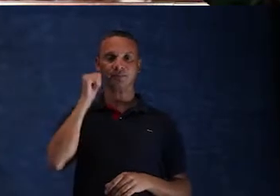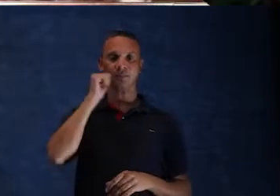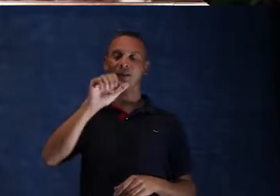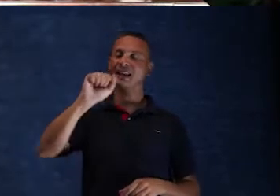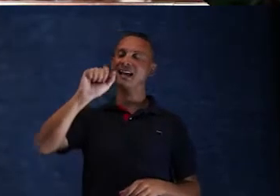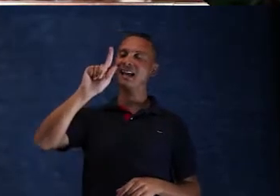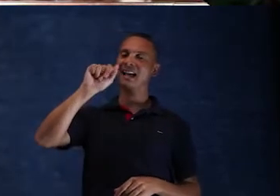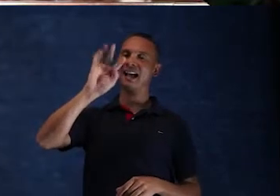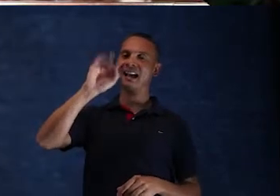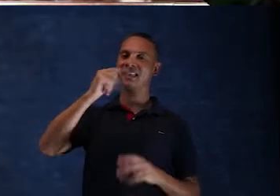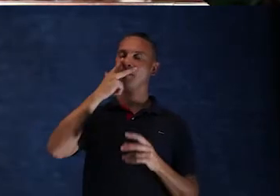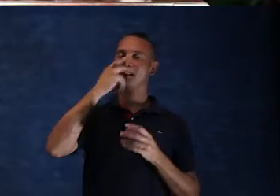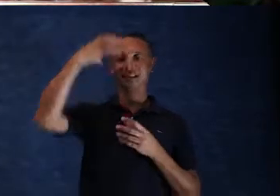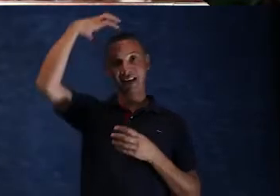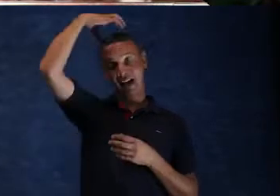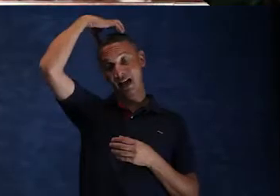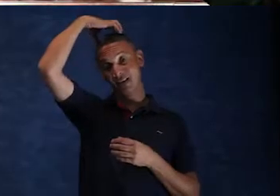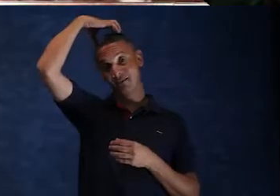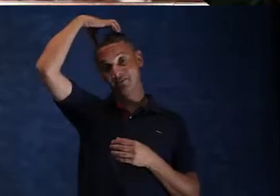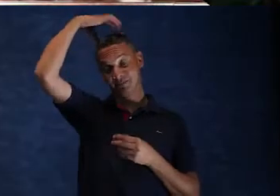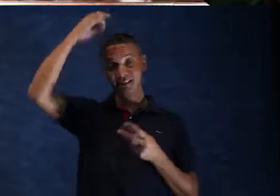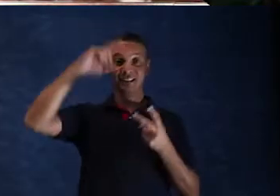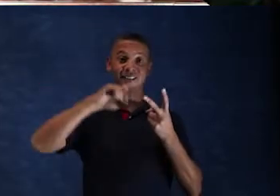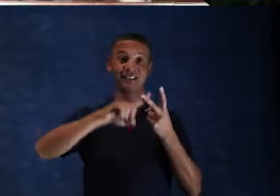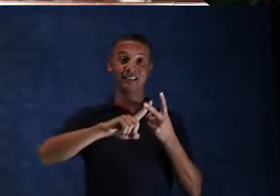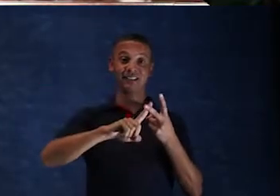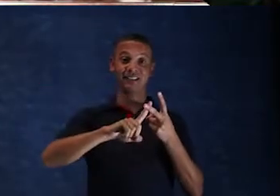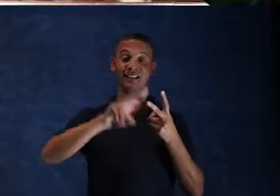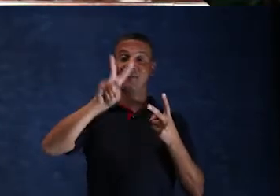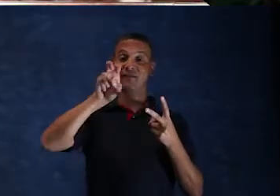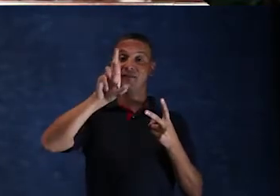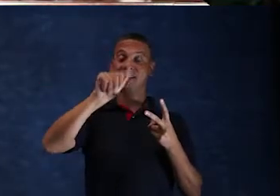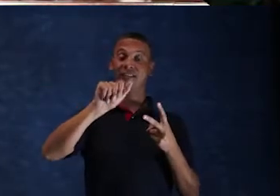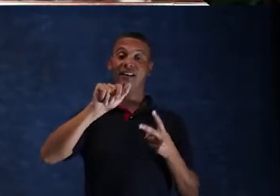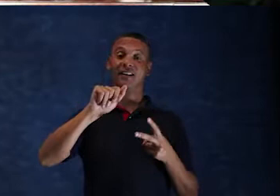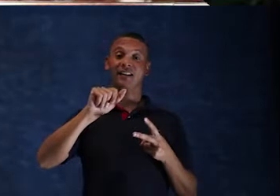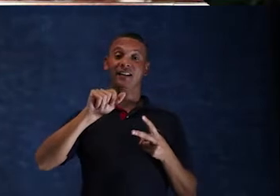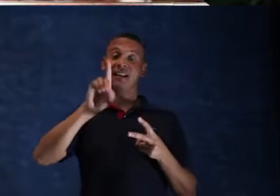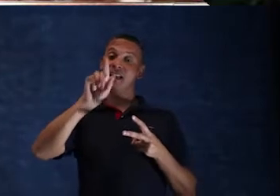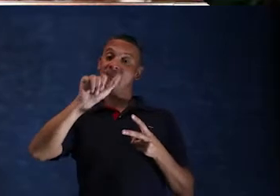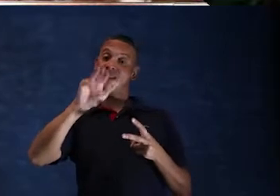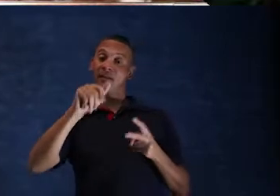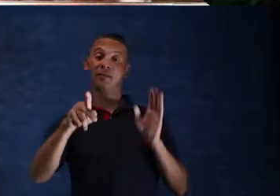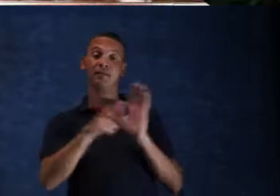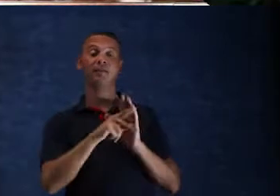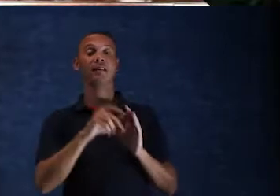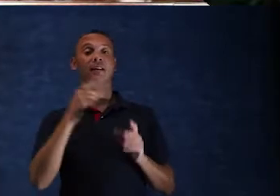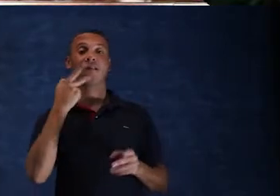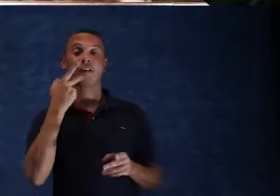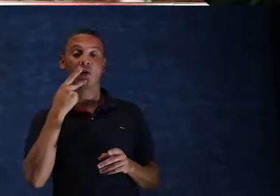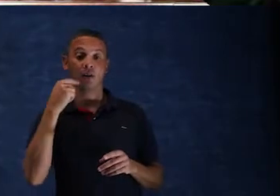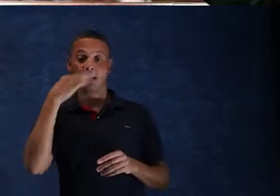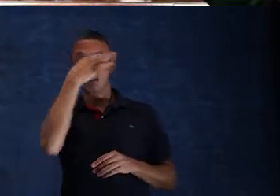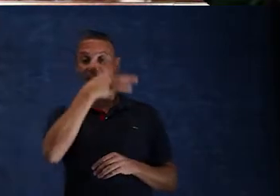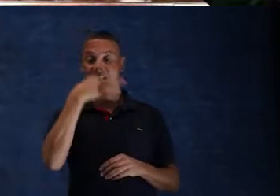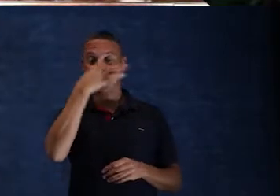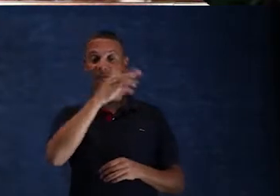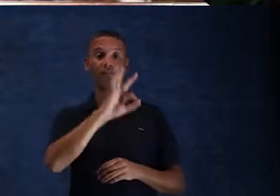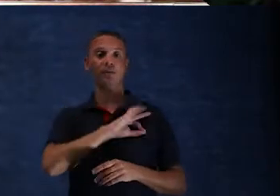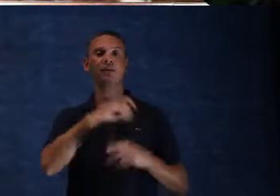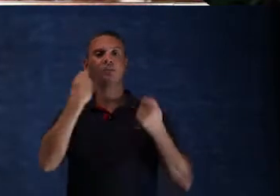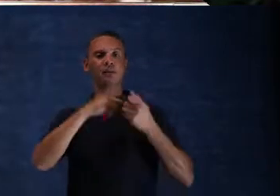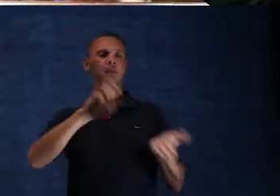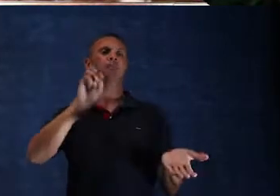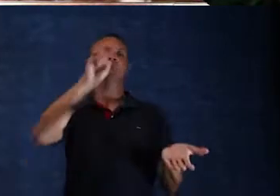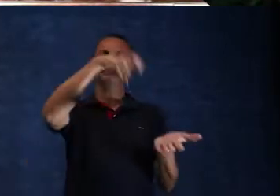a dama, né? Então, ela diz que, para ela, a narrativa policial tem que ter esse